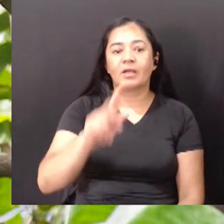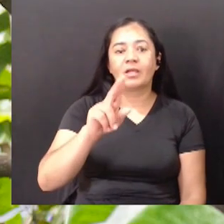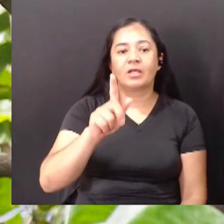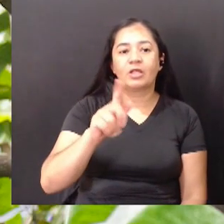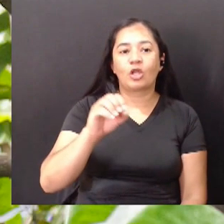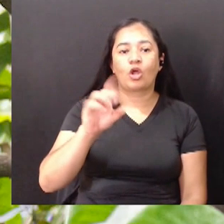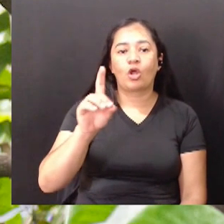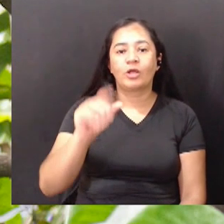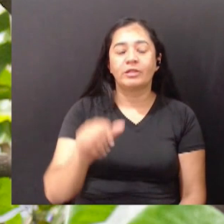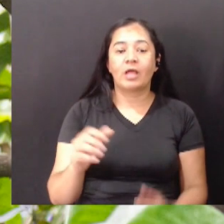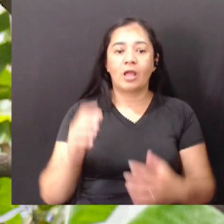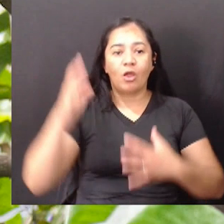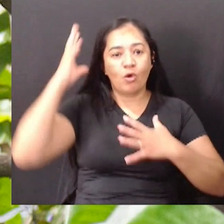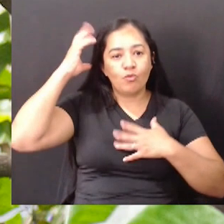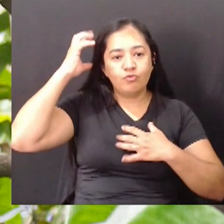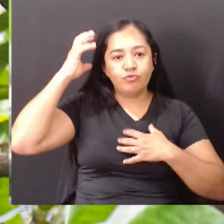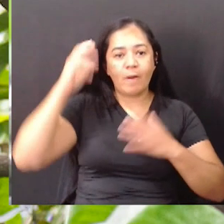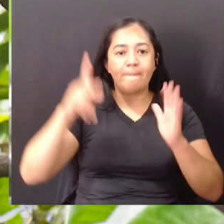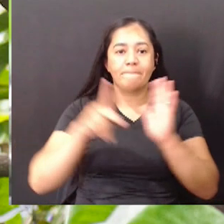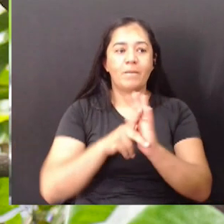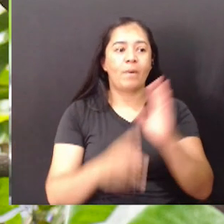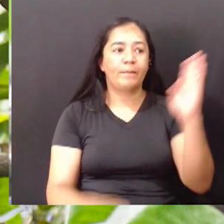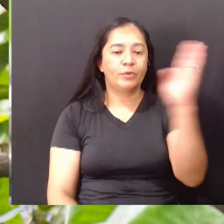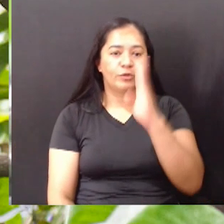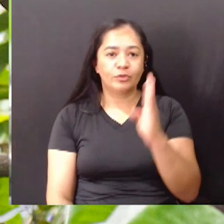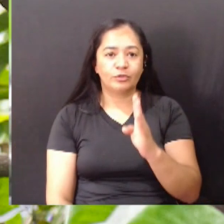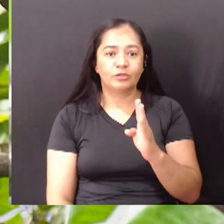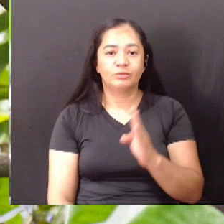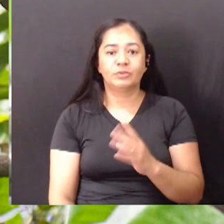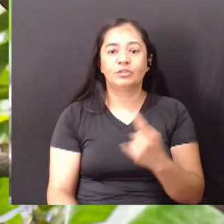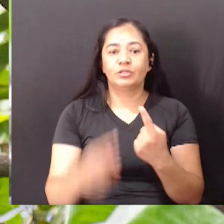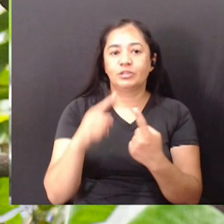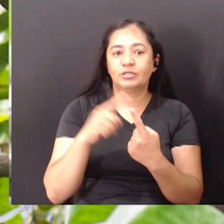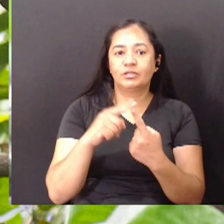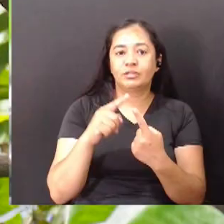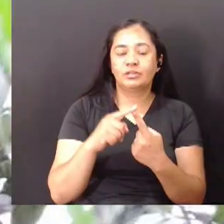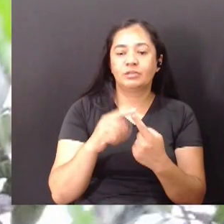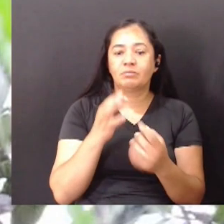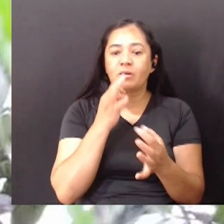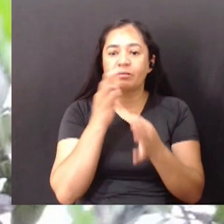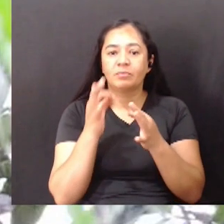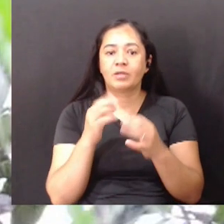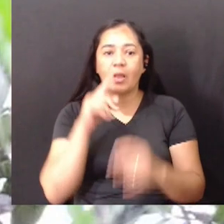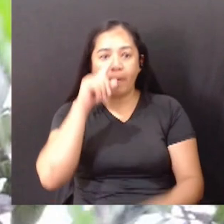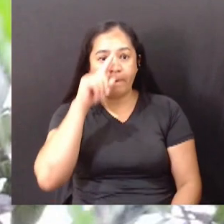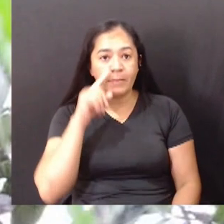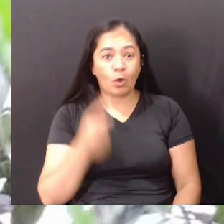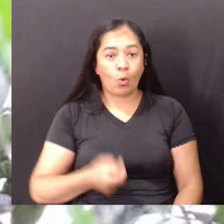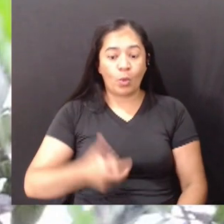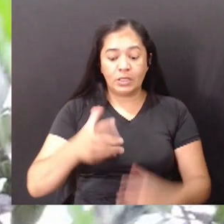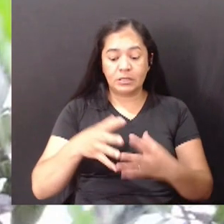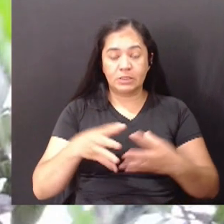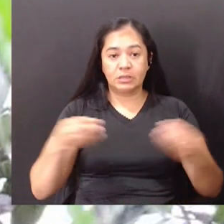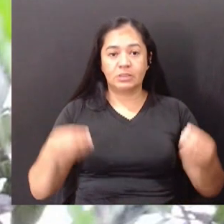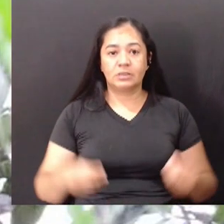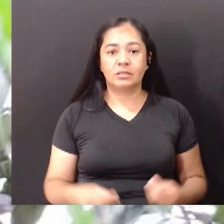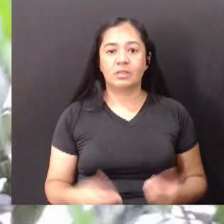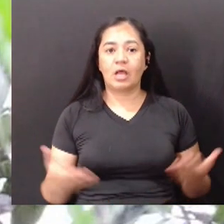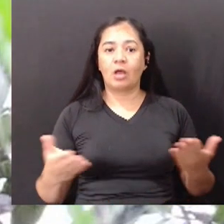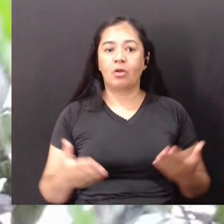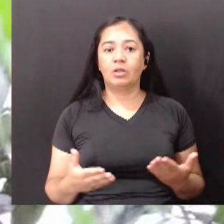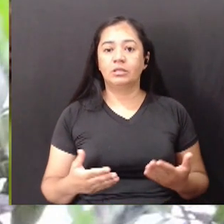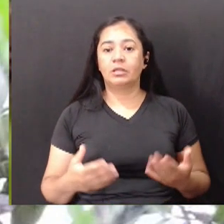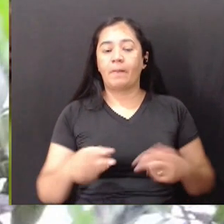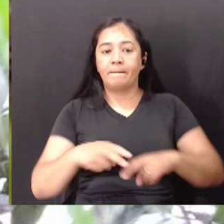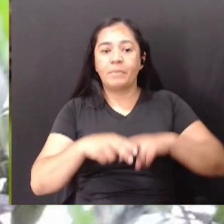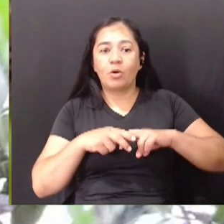O guigó da caatinga, um macaco exclusivo do Brasil e classificado como criticamente em perigo de extinção,